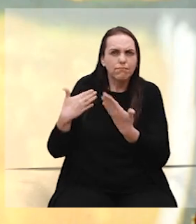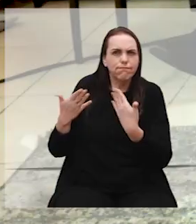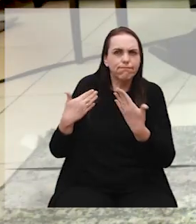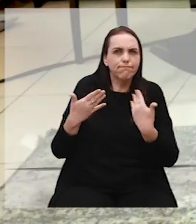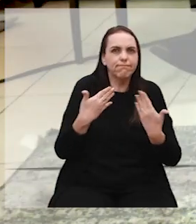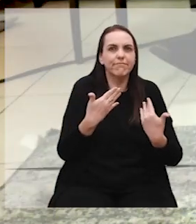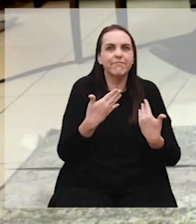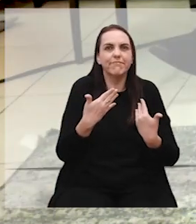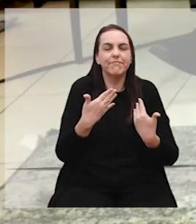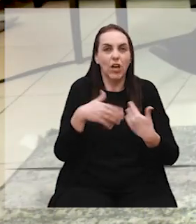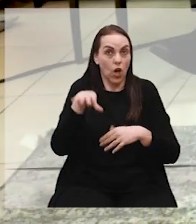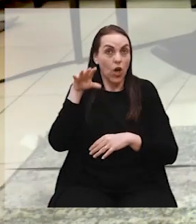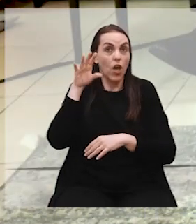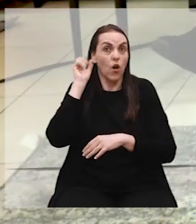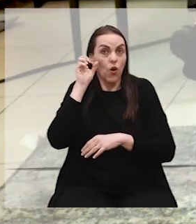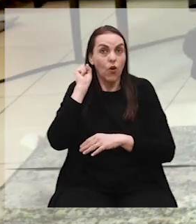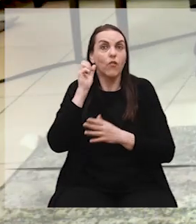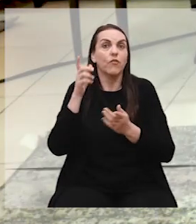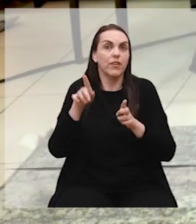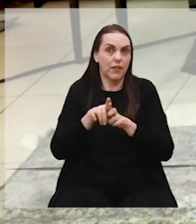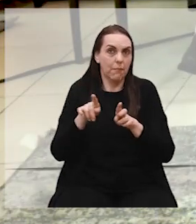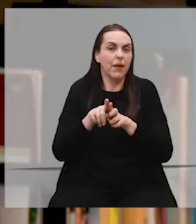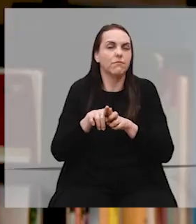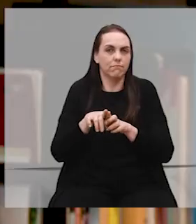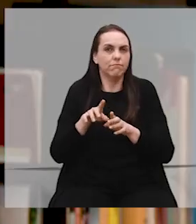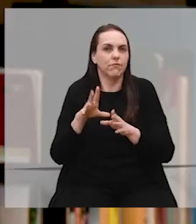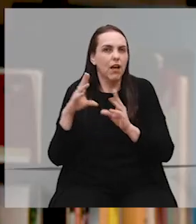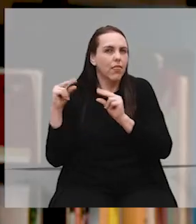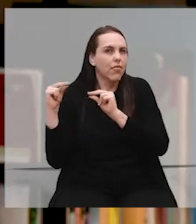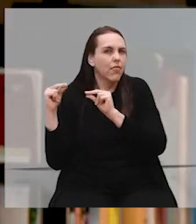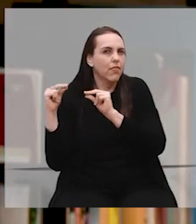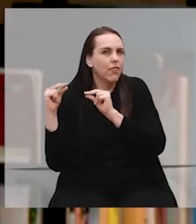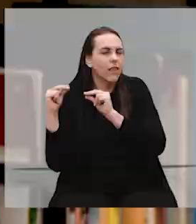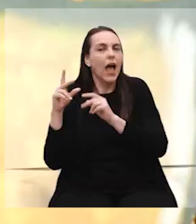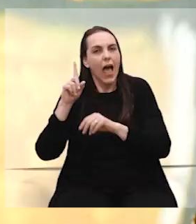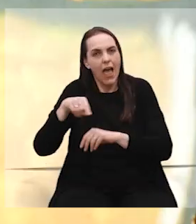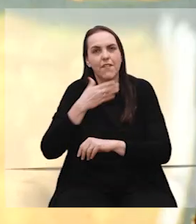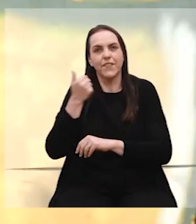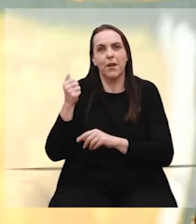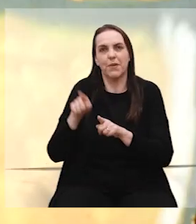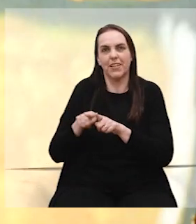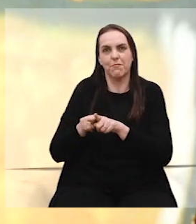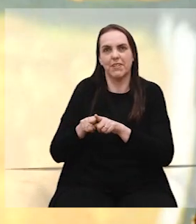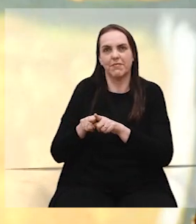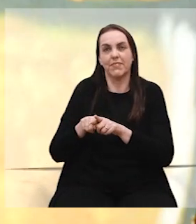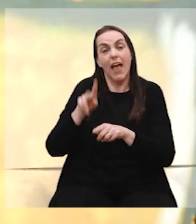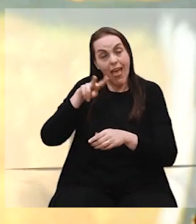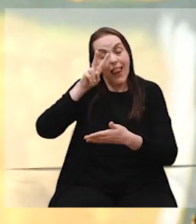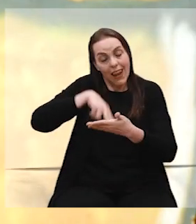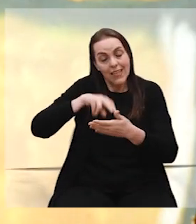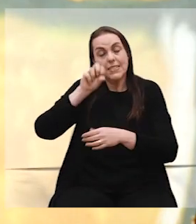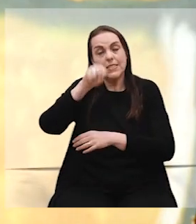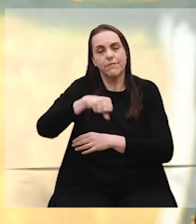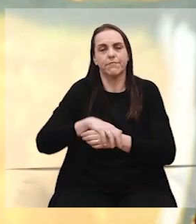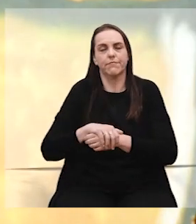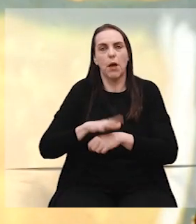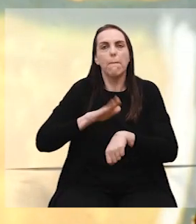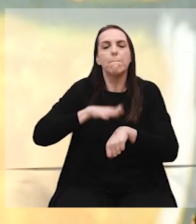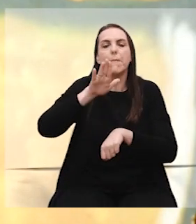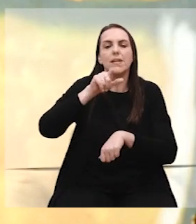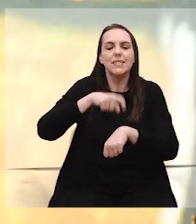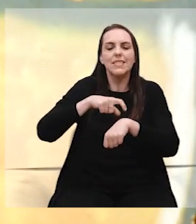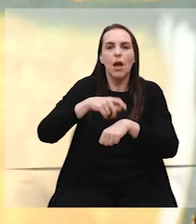né, e ouve conversa, porque ouvir conversa também vale, é ler sim. Se a gente tiver mais